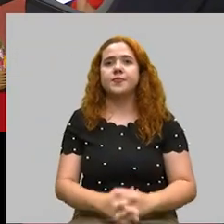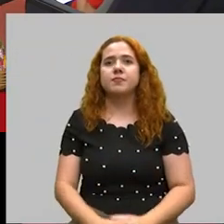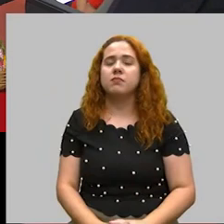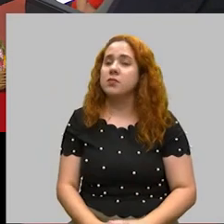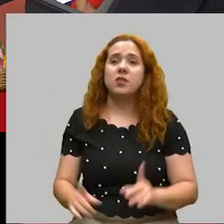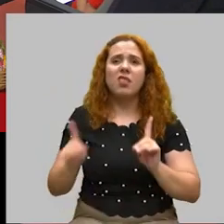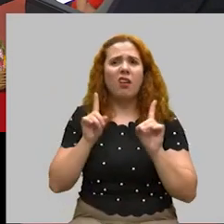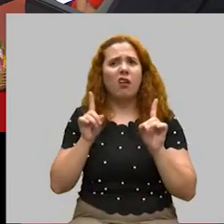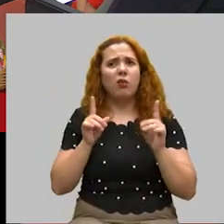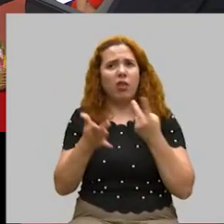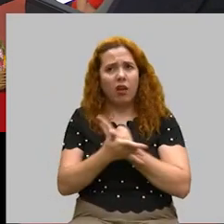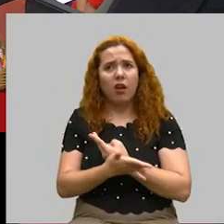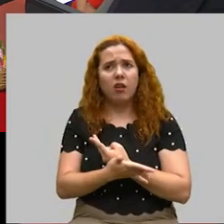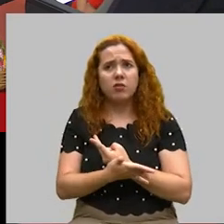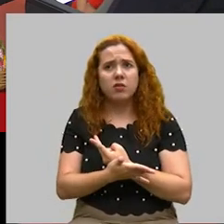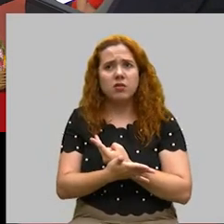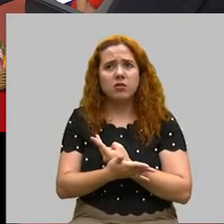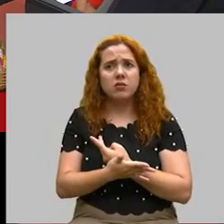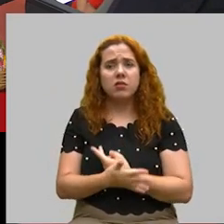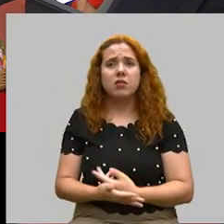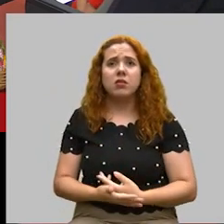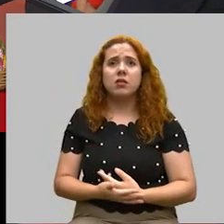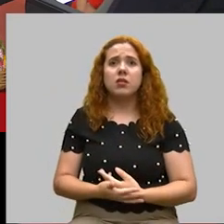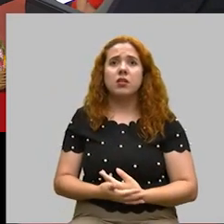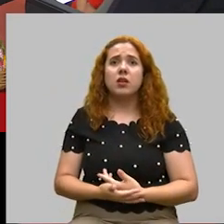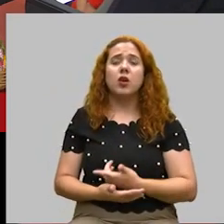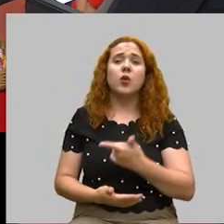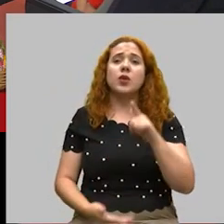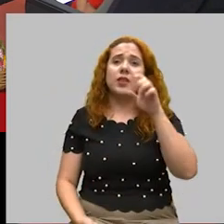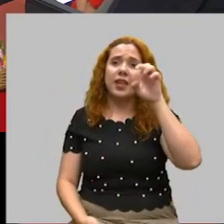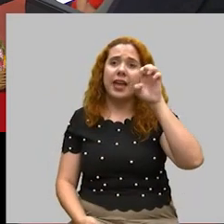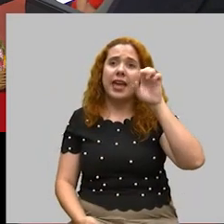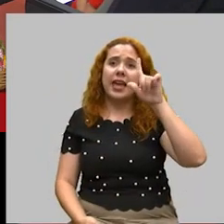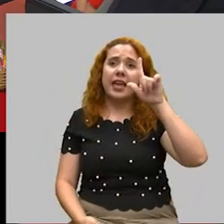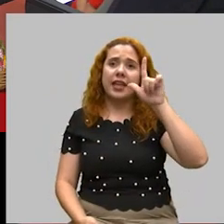é essa essa é da